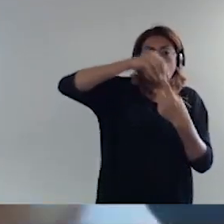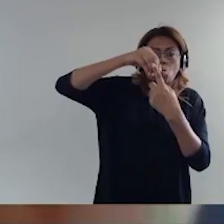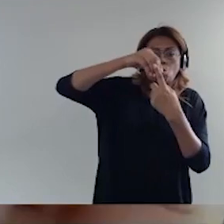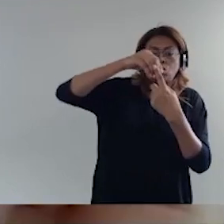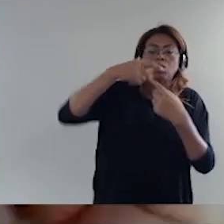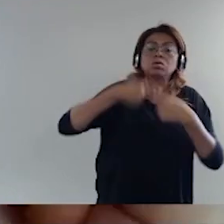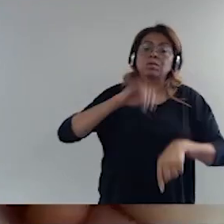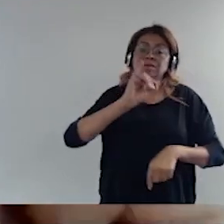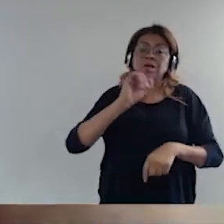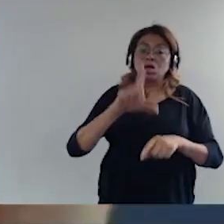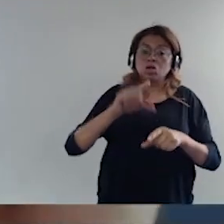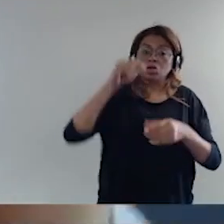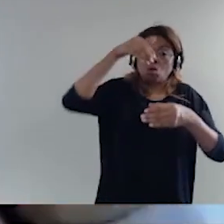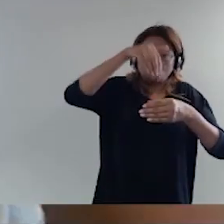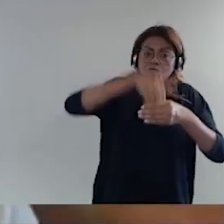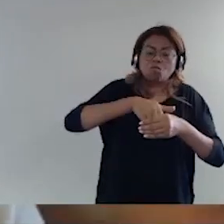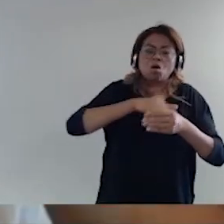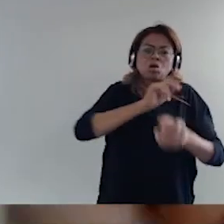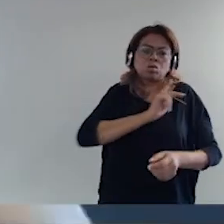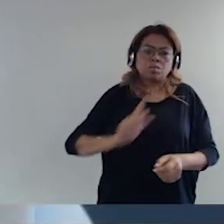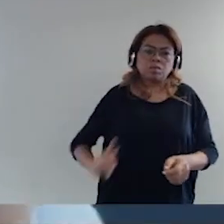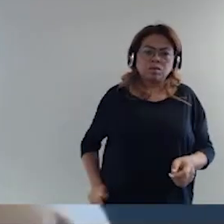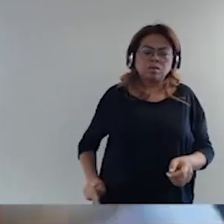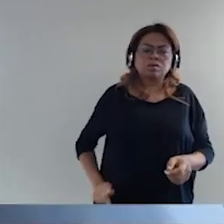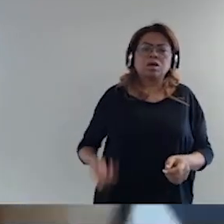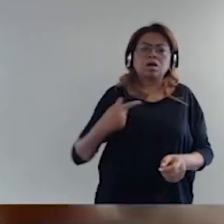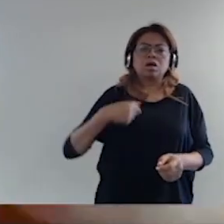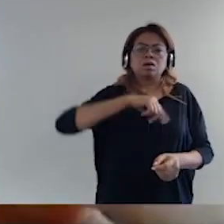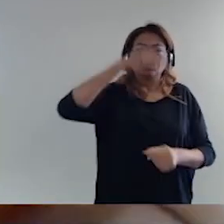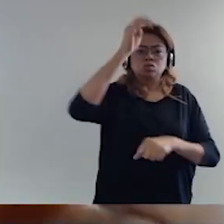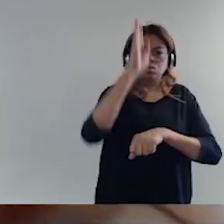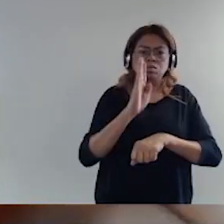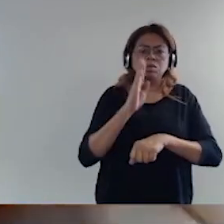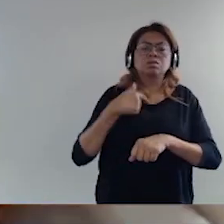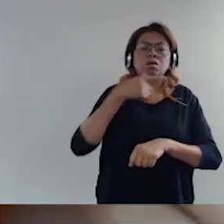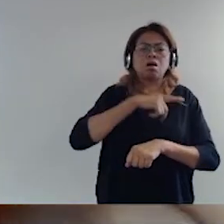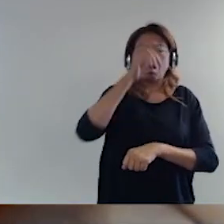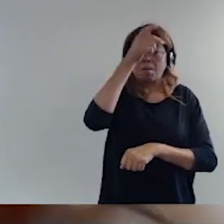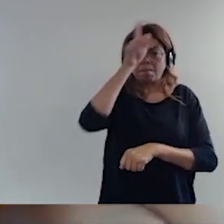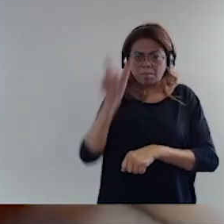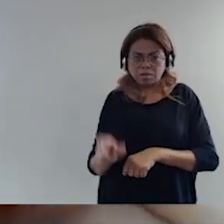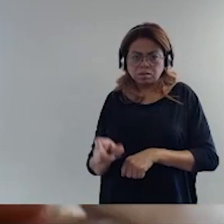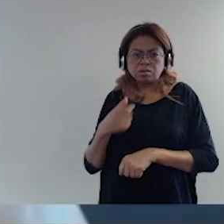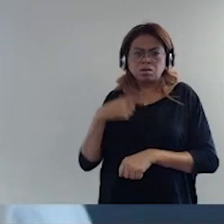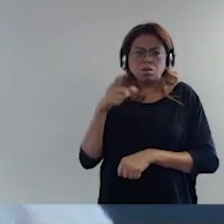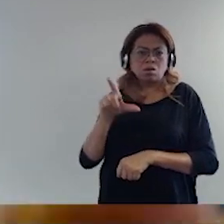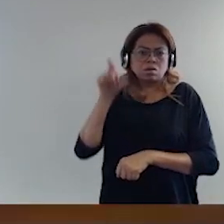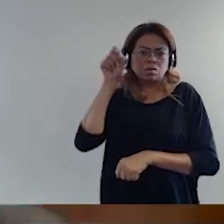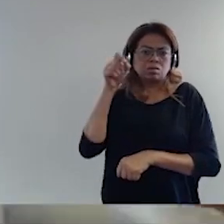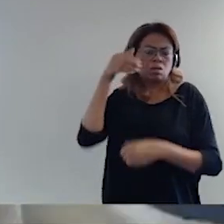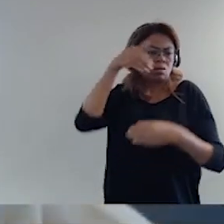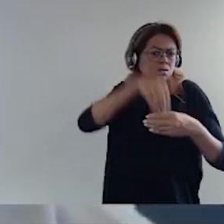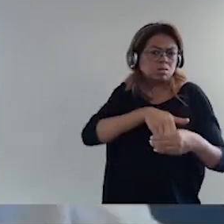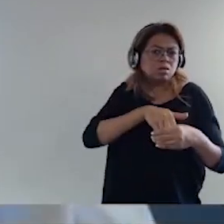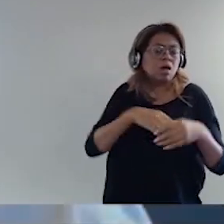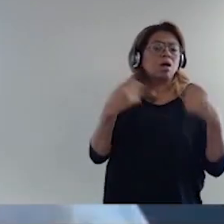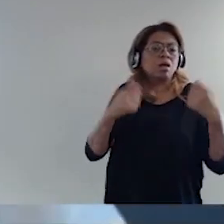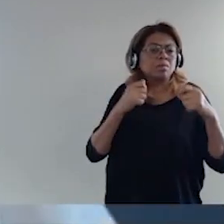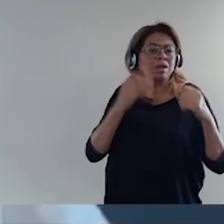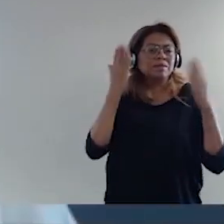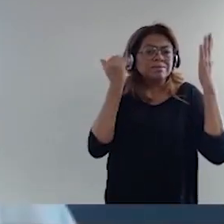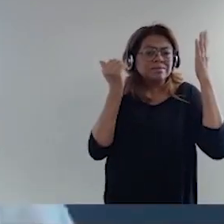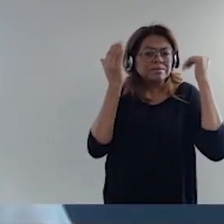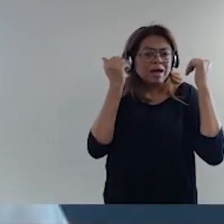para presidente da República deve assumir a pessoa eleita como grande articulador